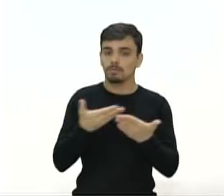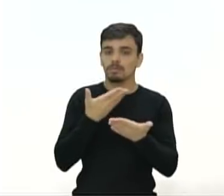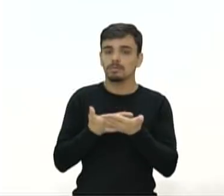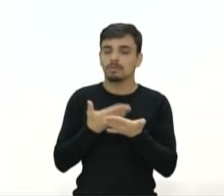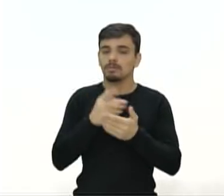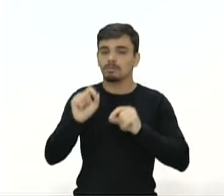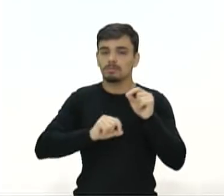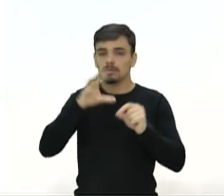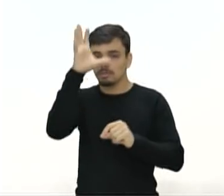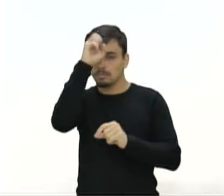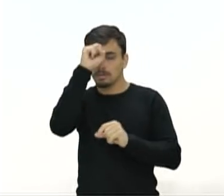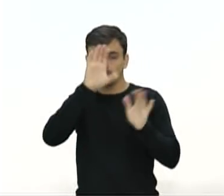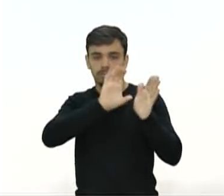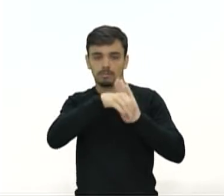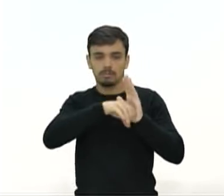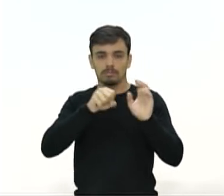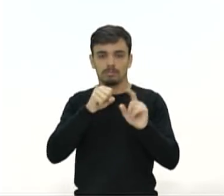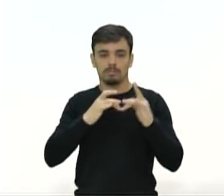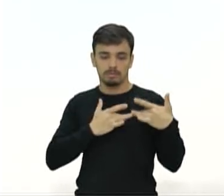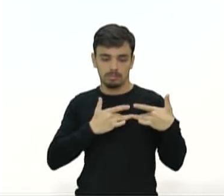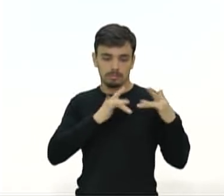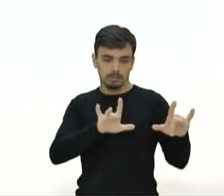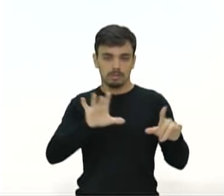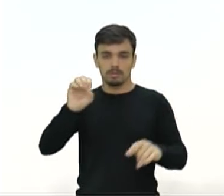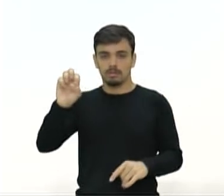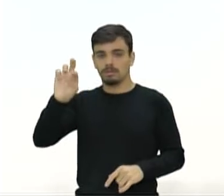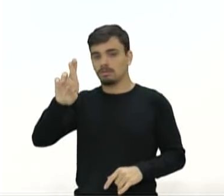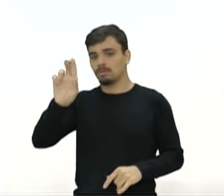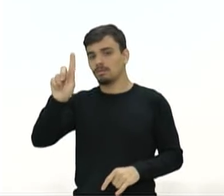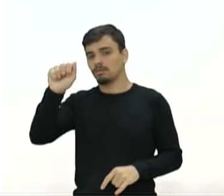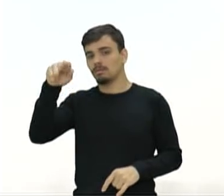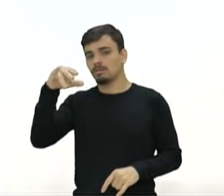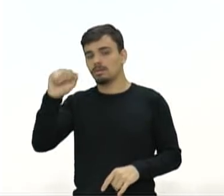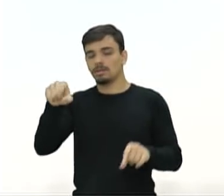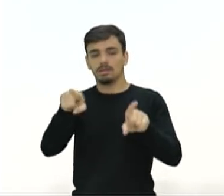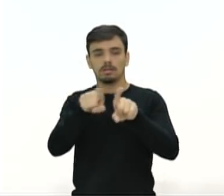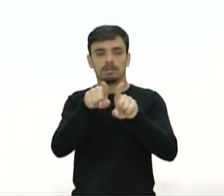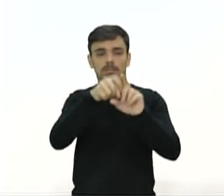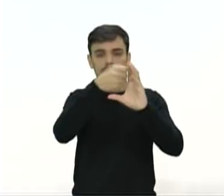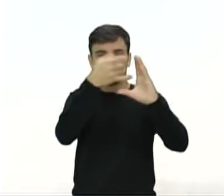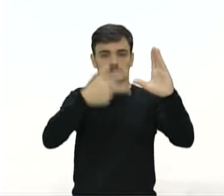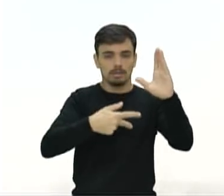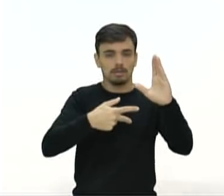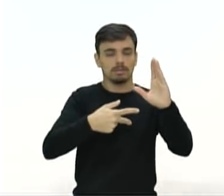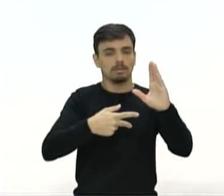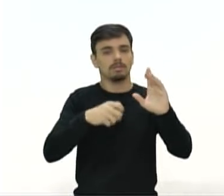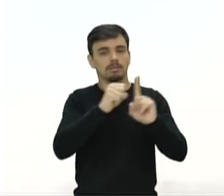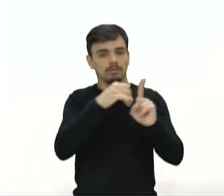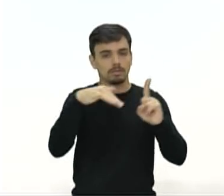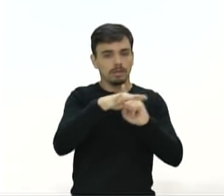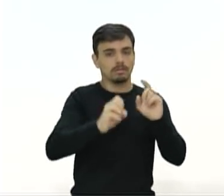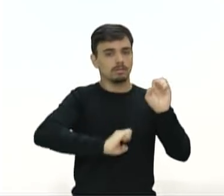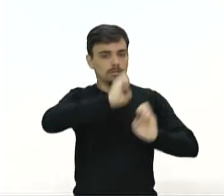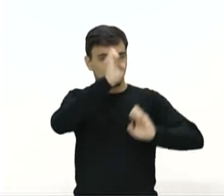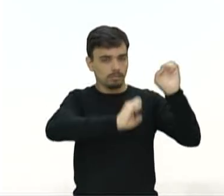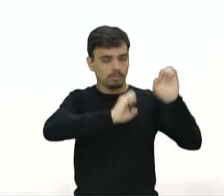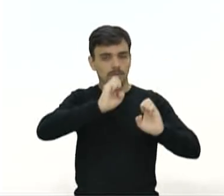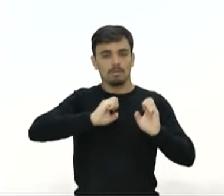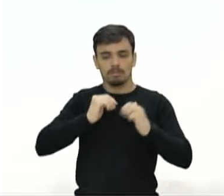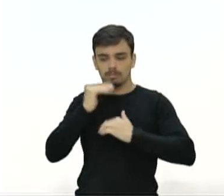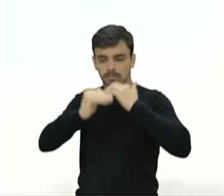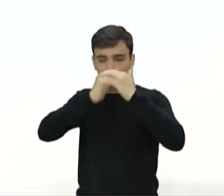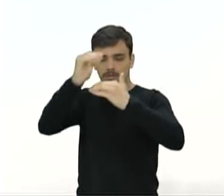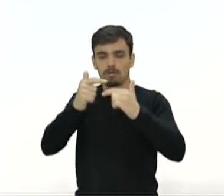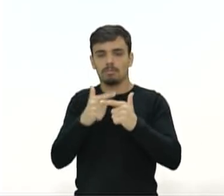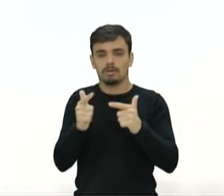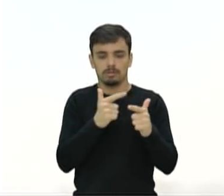aprender sobre o conceito de solidariedade orgânica, características das sociedades industriais e que se desenvolve pela divisão do